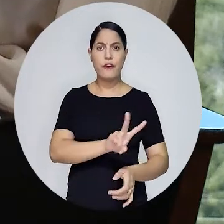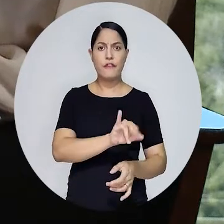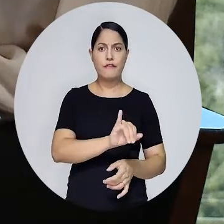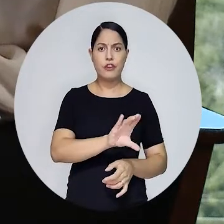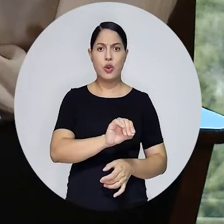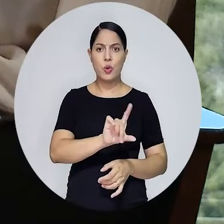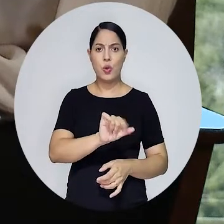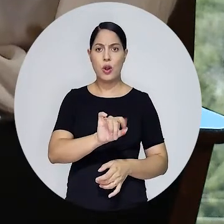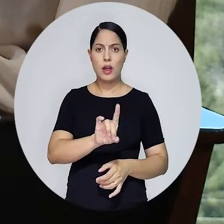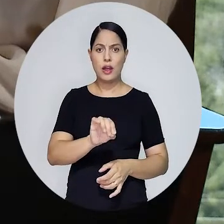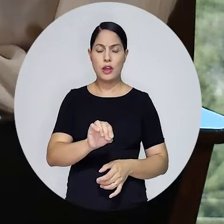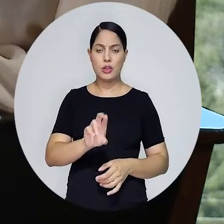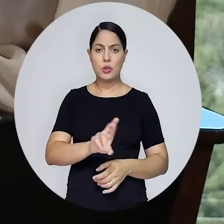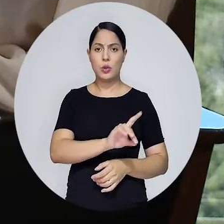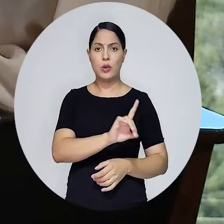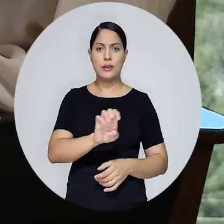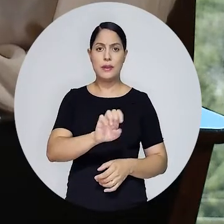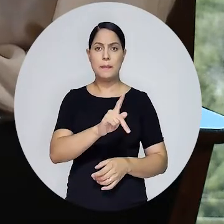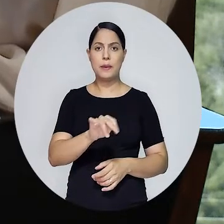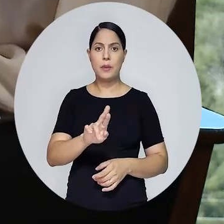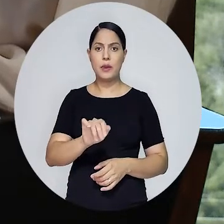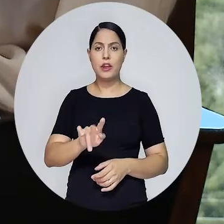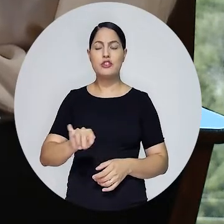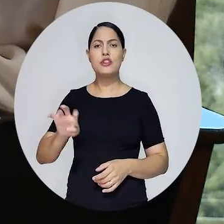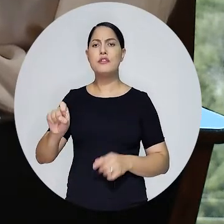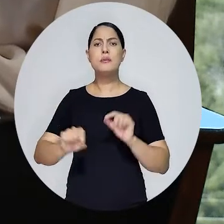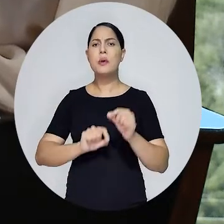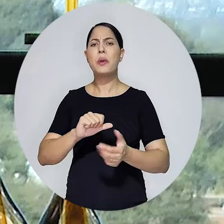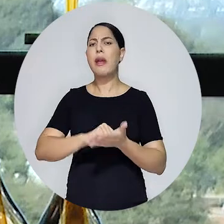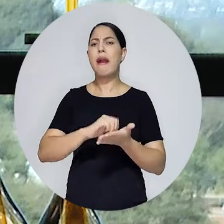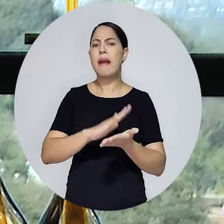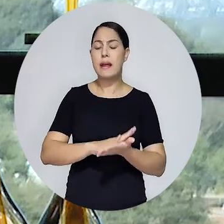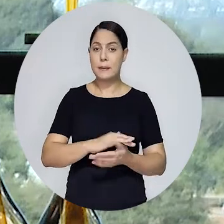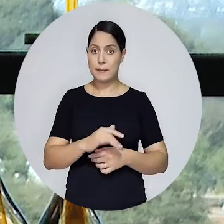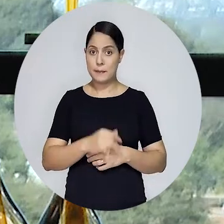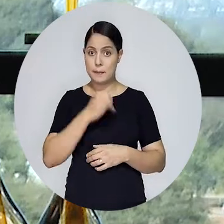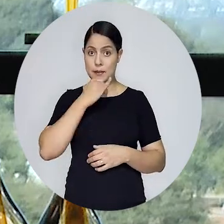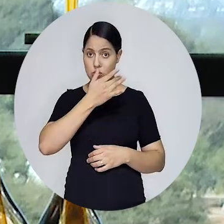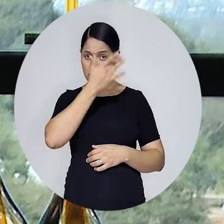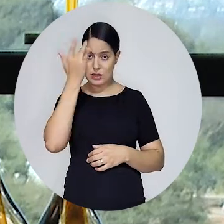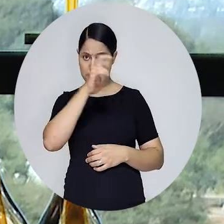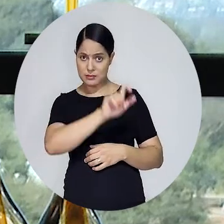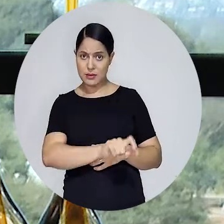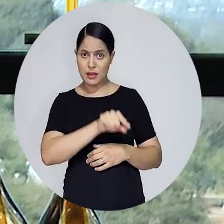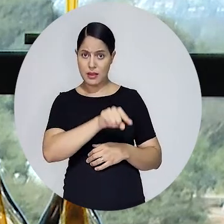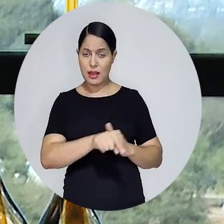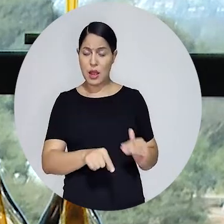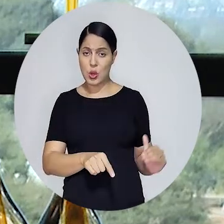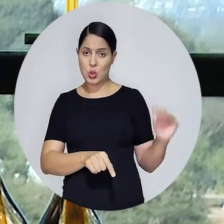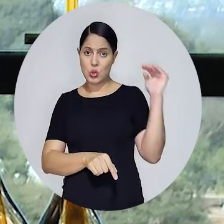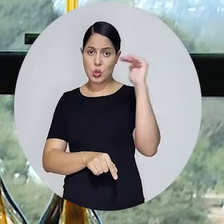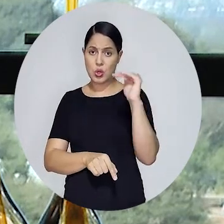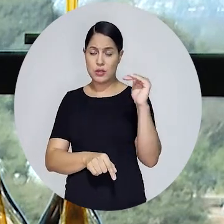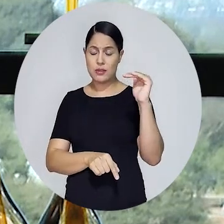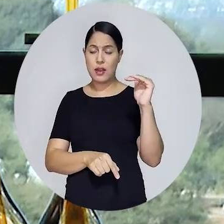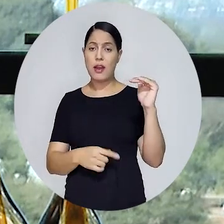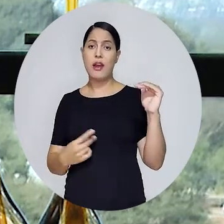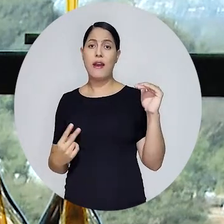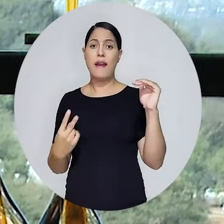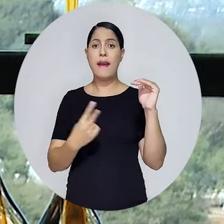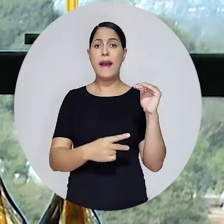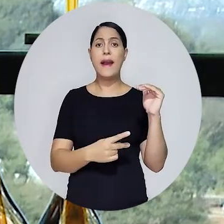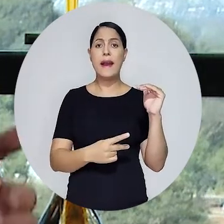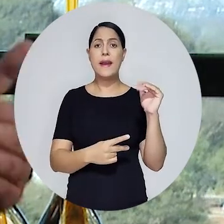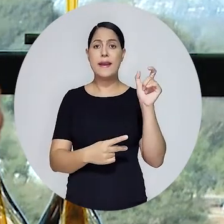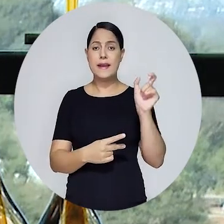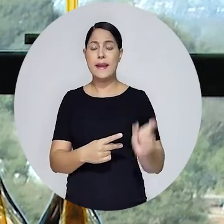instituído dentro do Conselho Federal pelo provimento 178 de 2018, dizendo o seguinte, que toda autoridade que, depois que praticar um